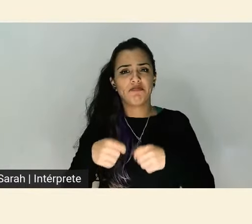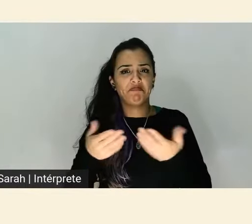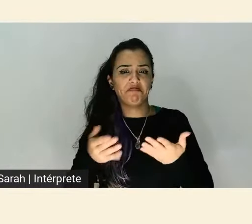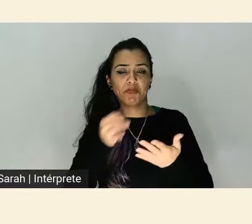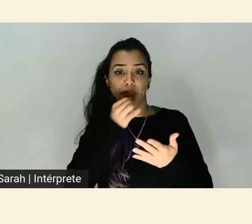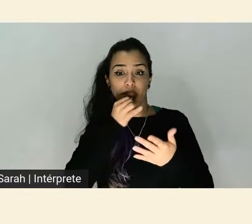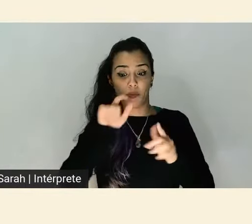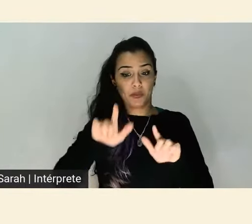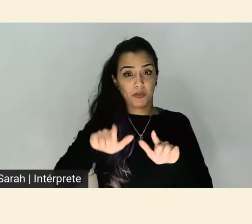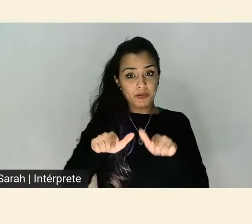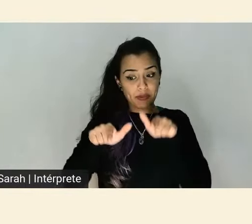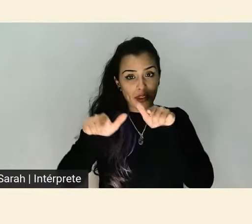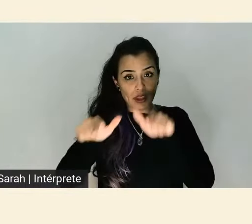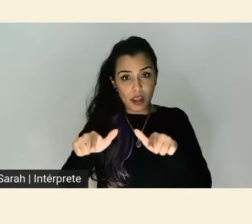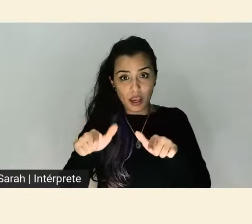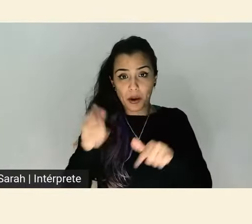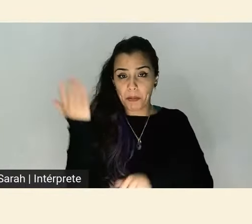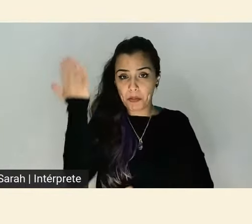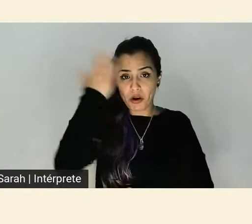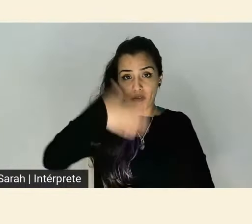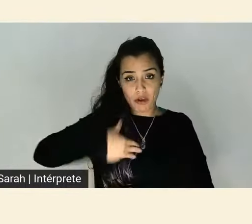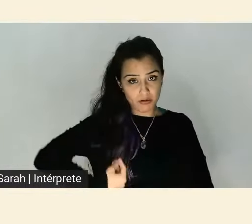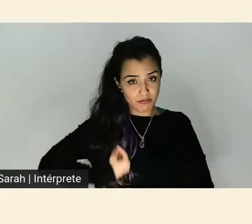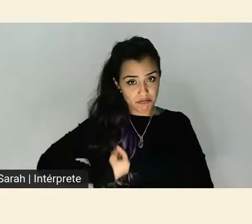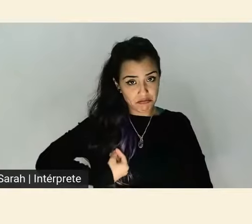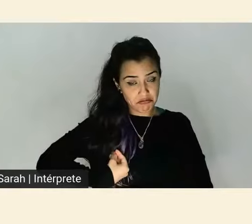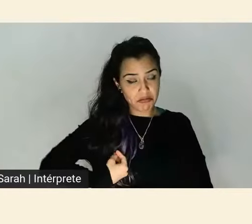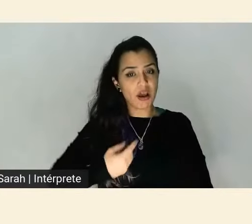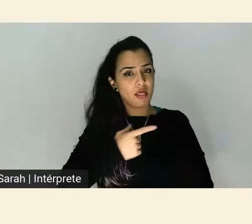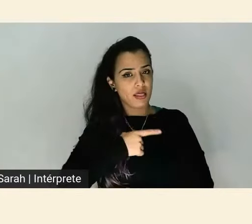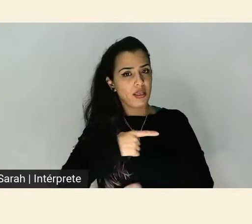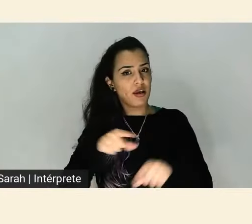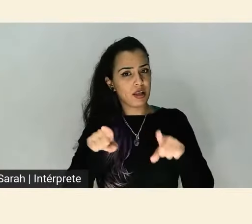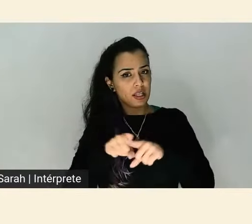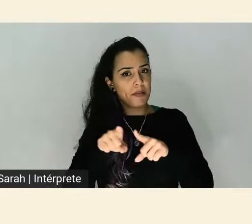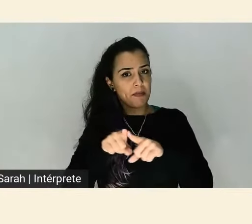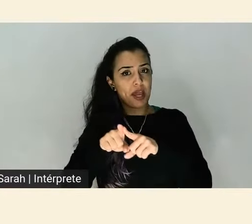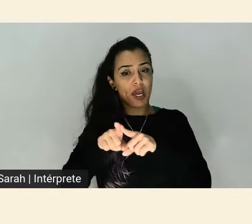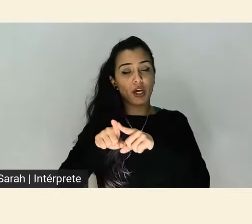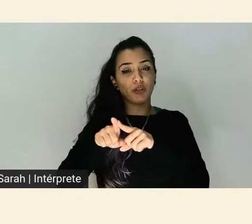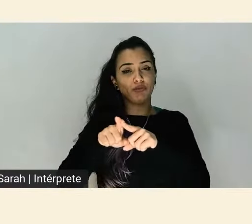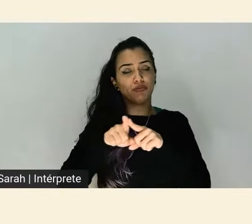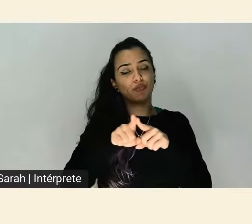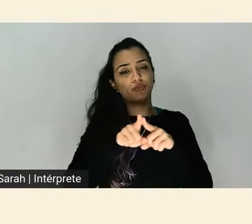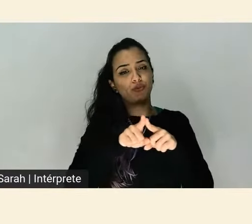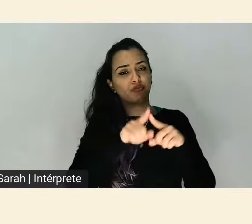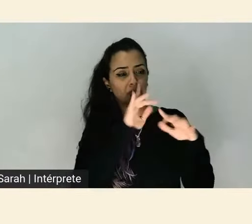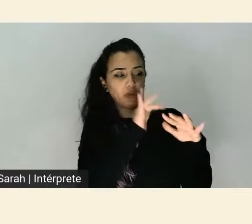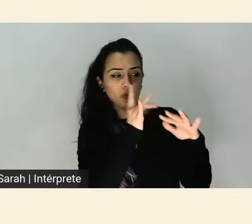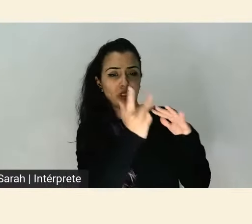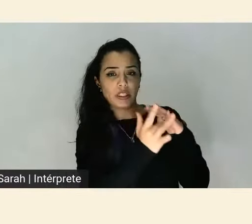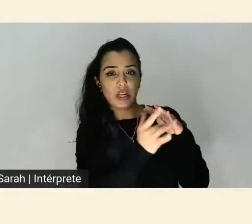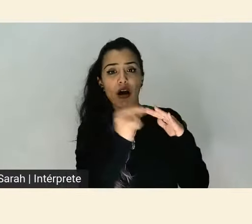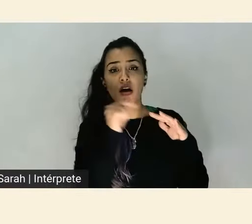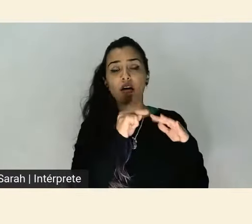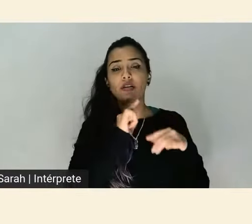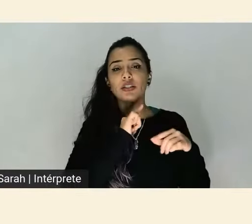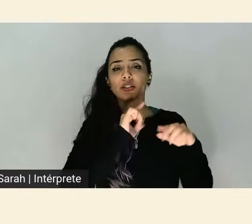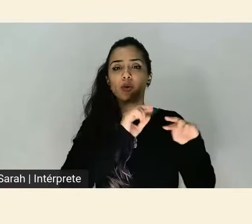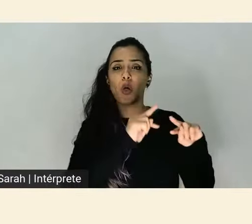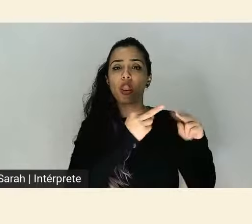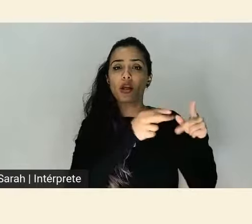presença. Nós temos no chat das redes sociais um link que você pode acessar. Vocês podem